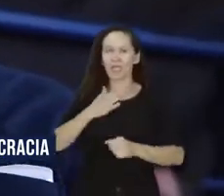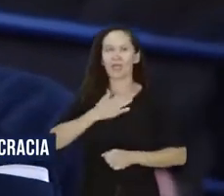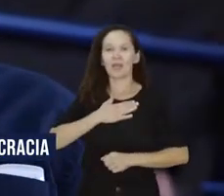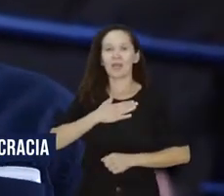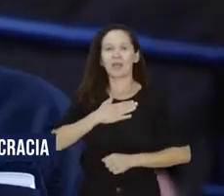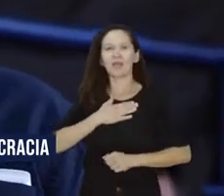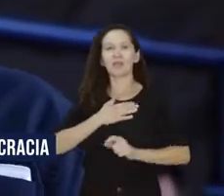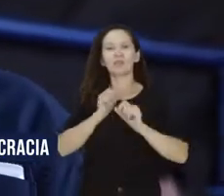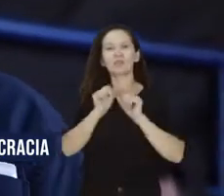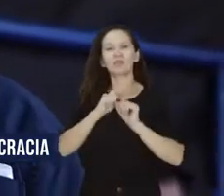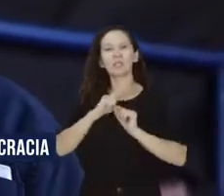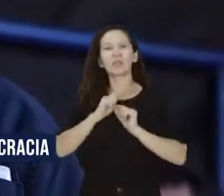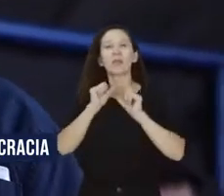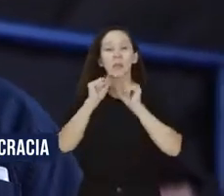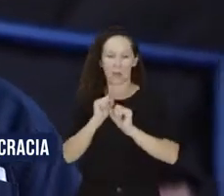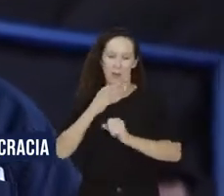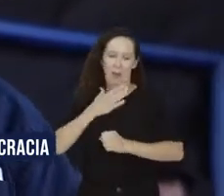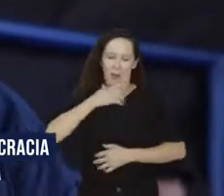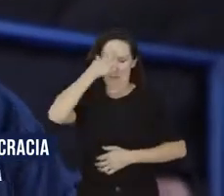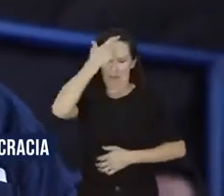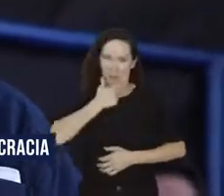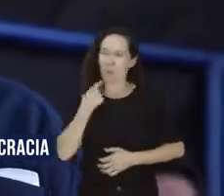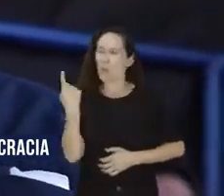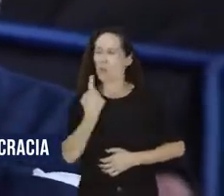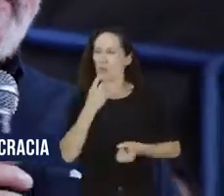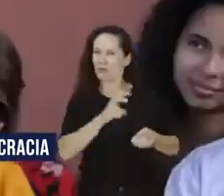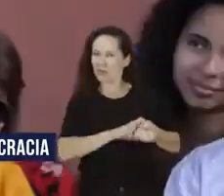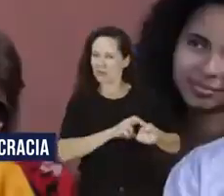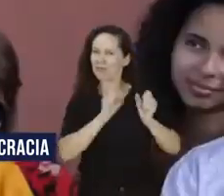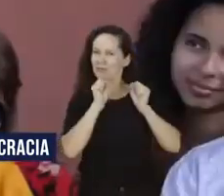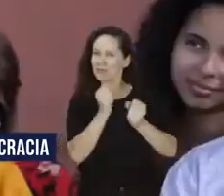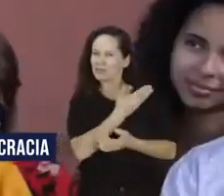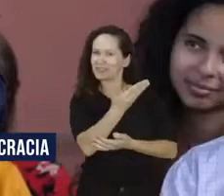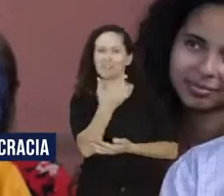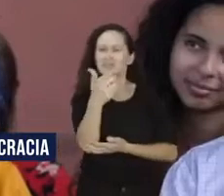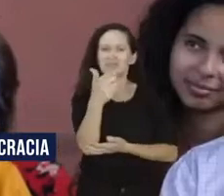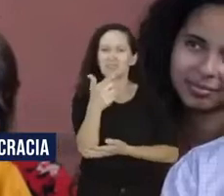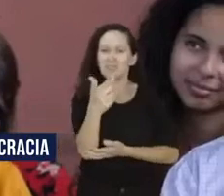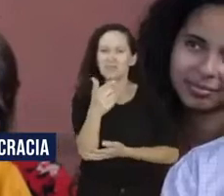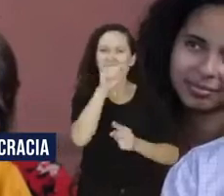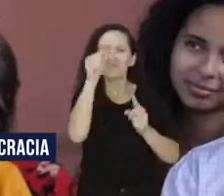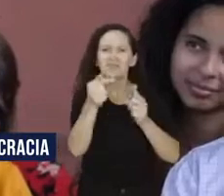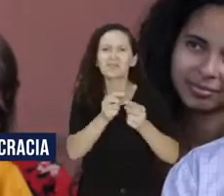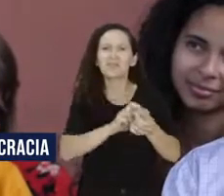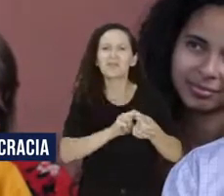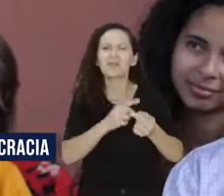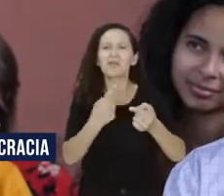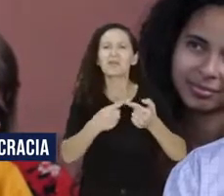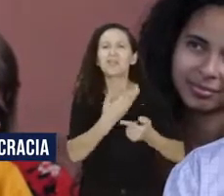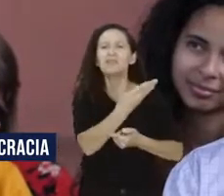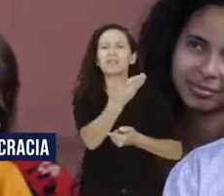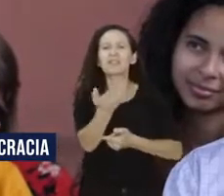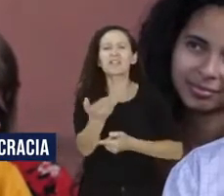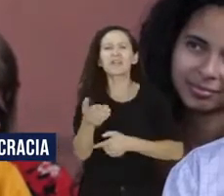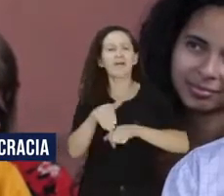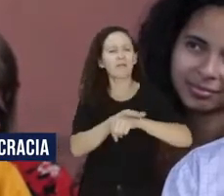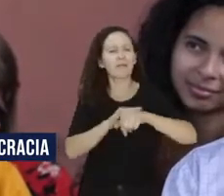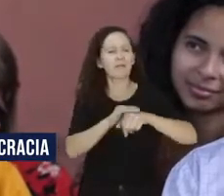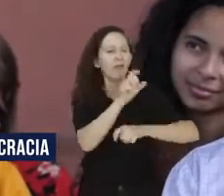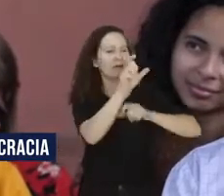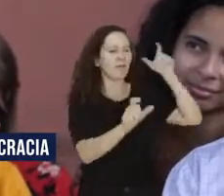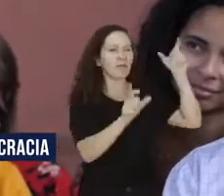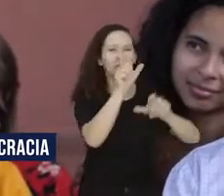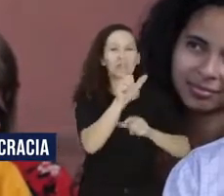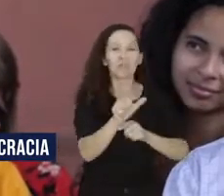nervoso, vocês não tinham razão de estar nervoso. Porque, na verdade, vocês não estavam falando com uma pessoa que foi presidente da